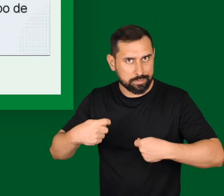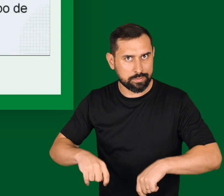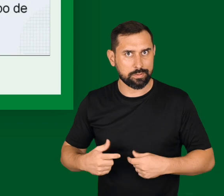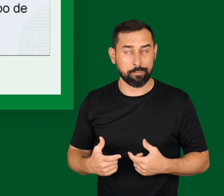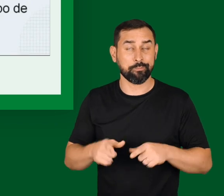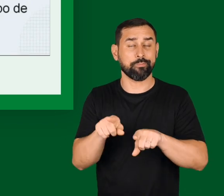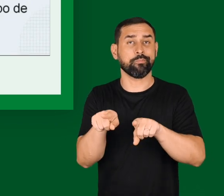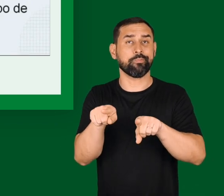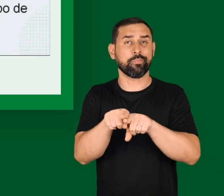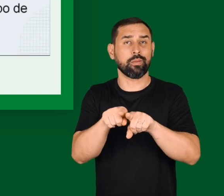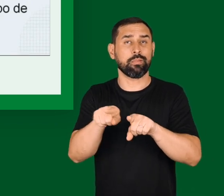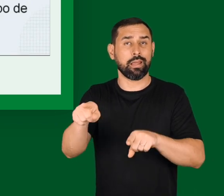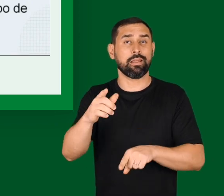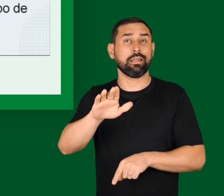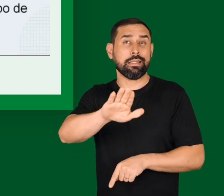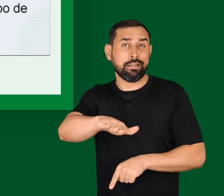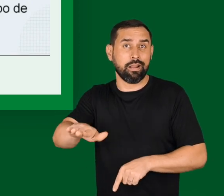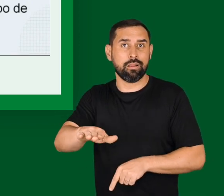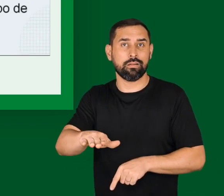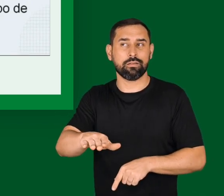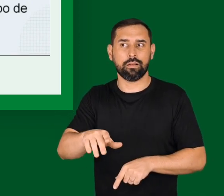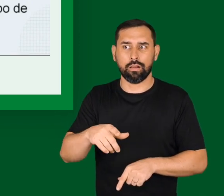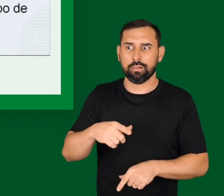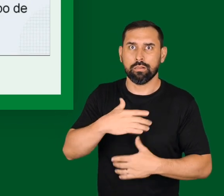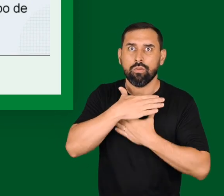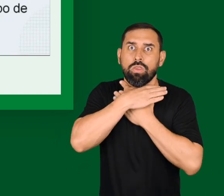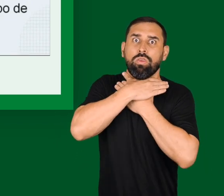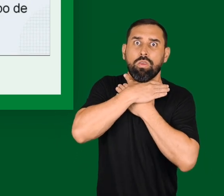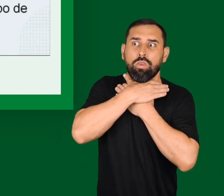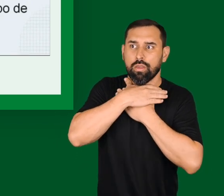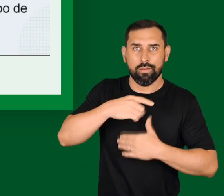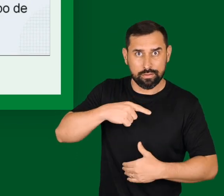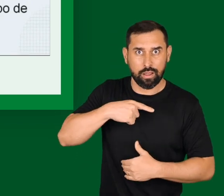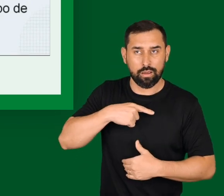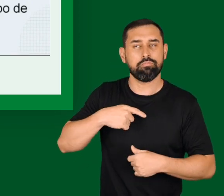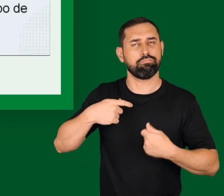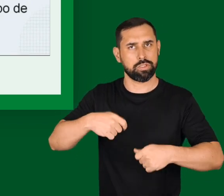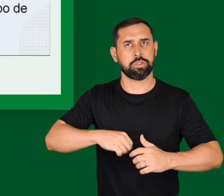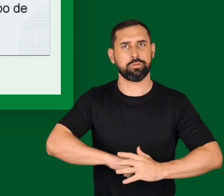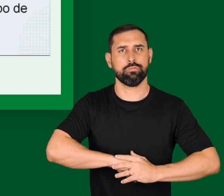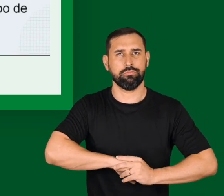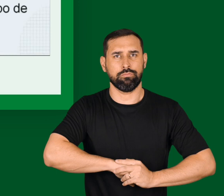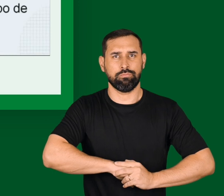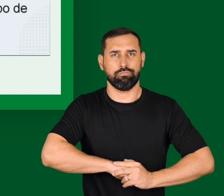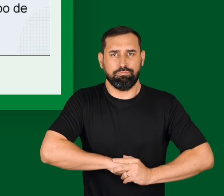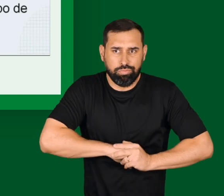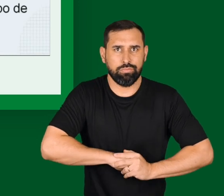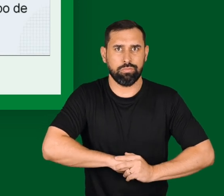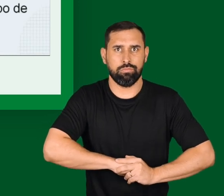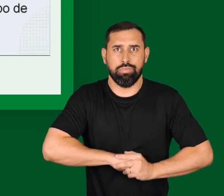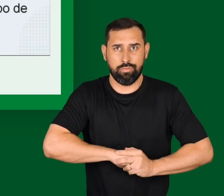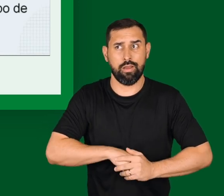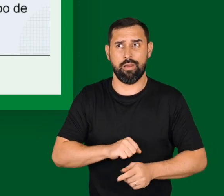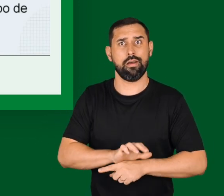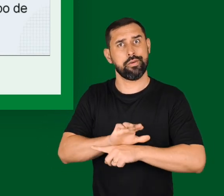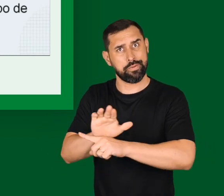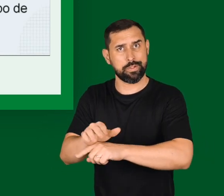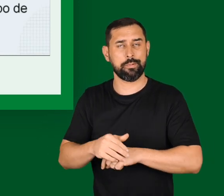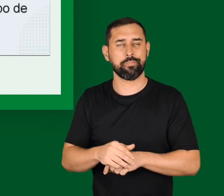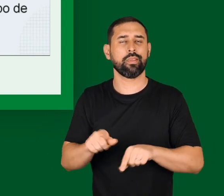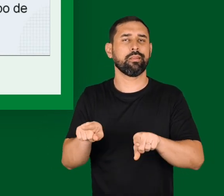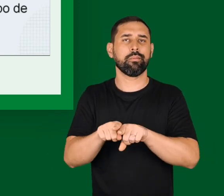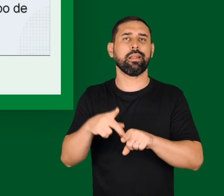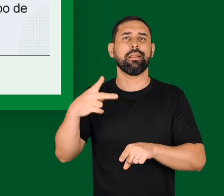via aérea, ou se a criança tiver com sinais de engasgo, há necessidade de manobras para o